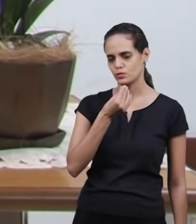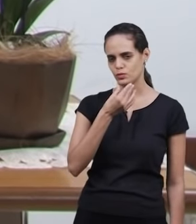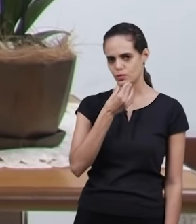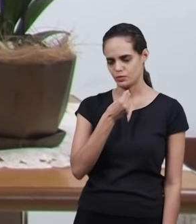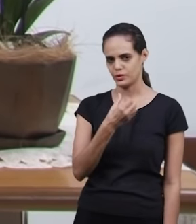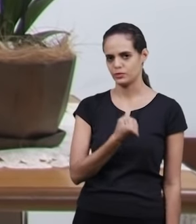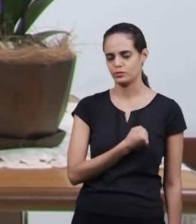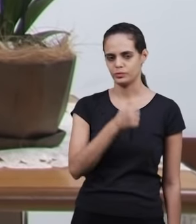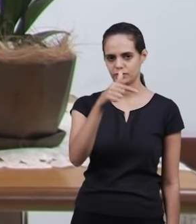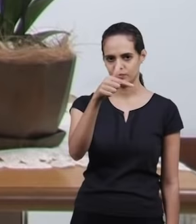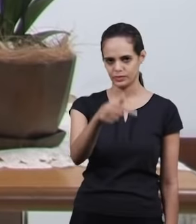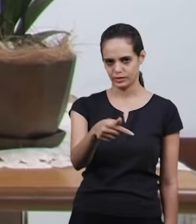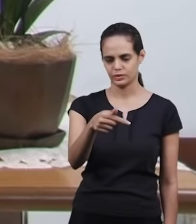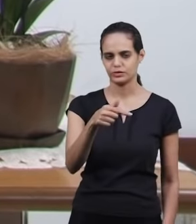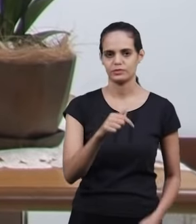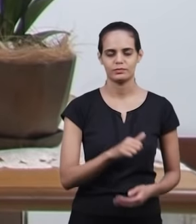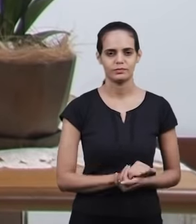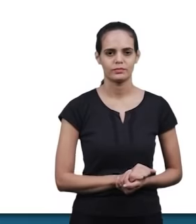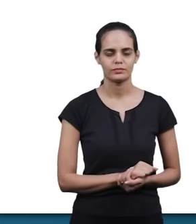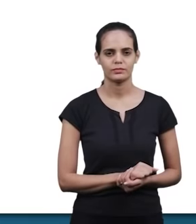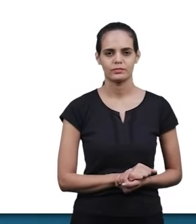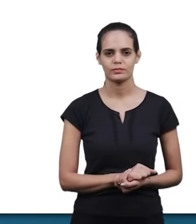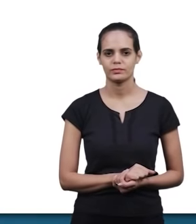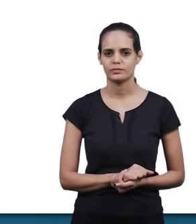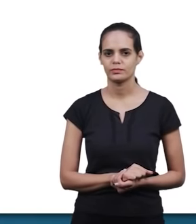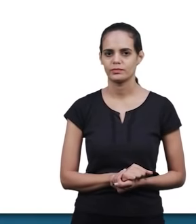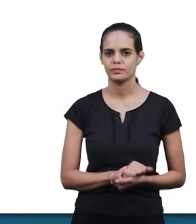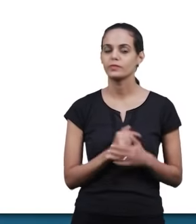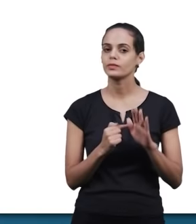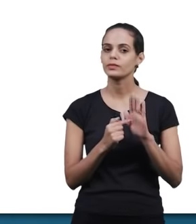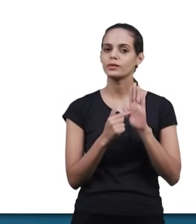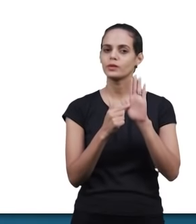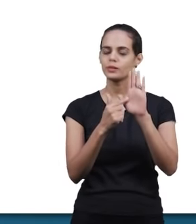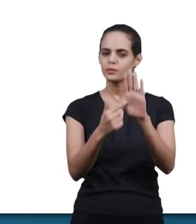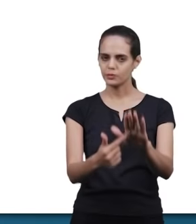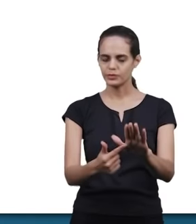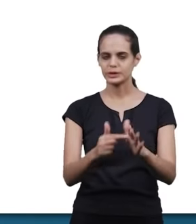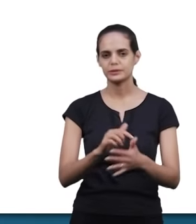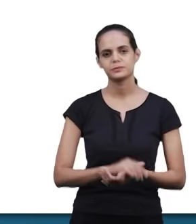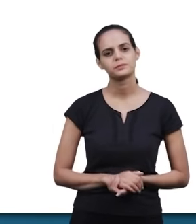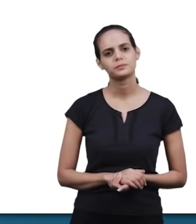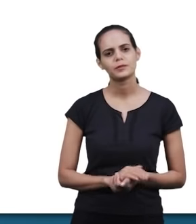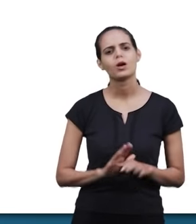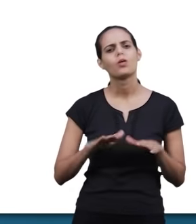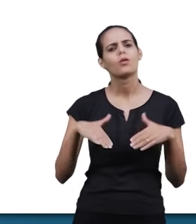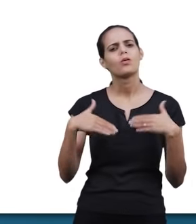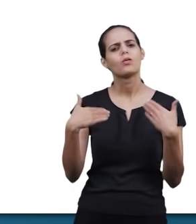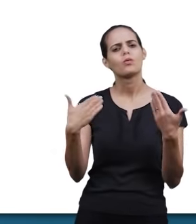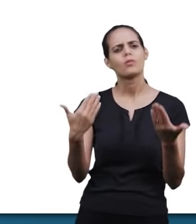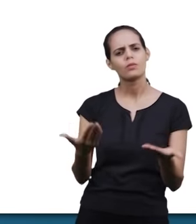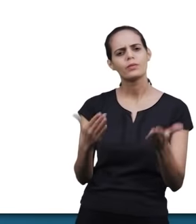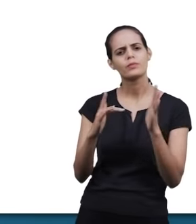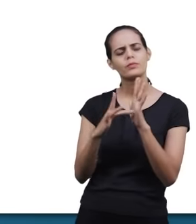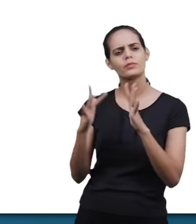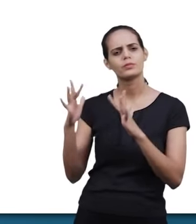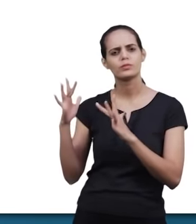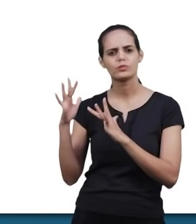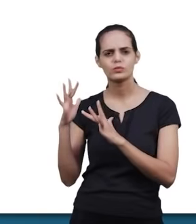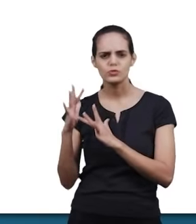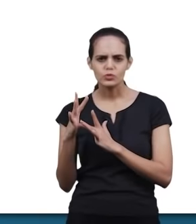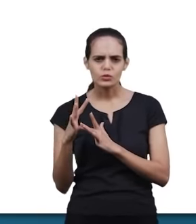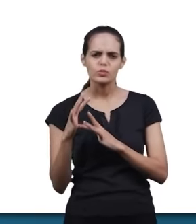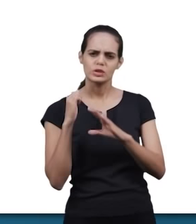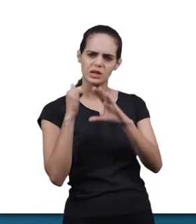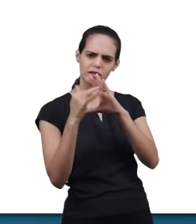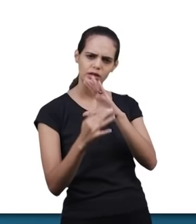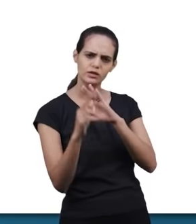varões. A pergunta número 7 e diz: quais foram os recursos utilizados pelo Senhor